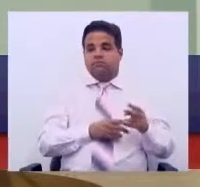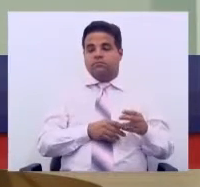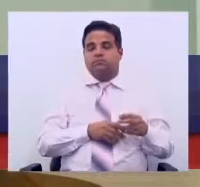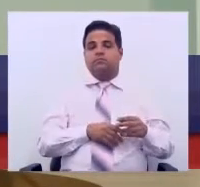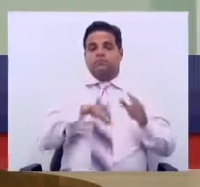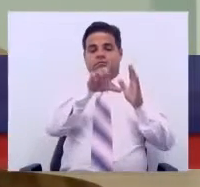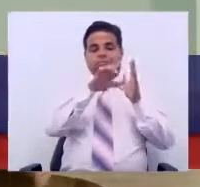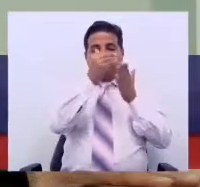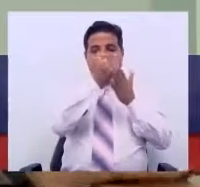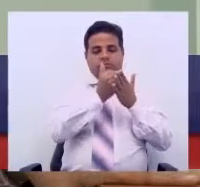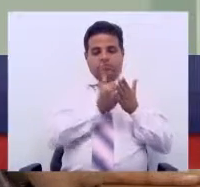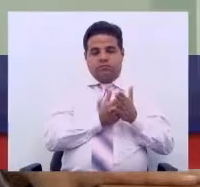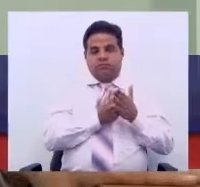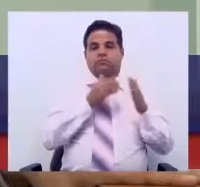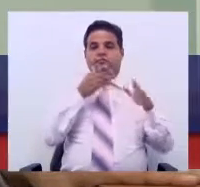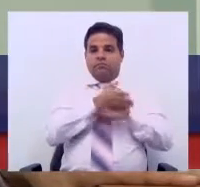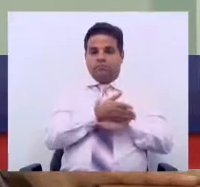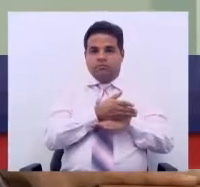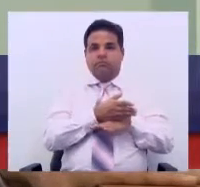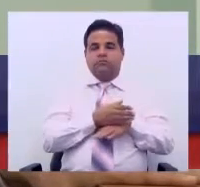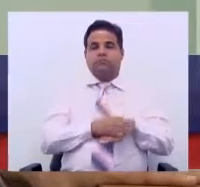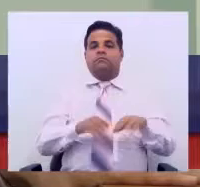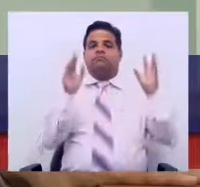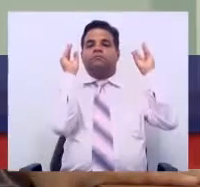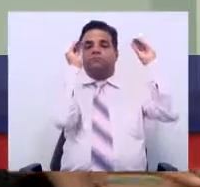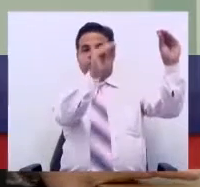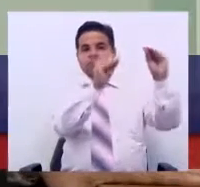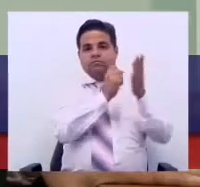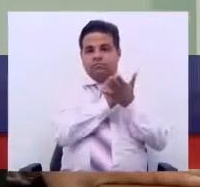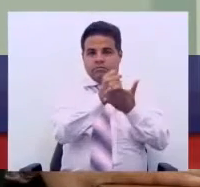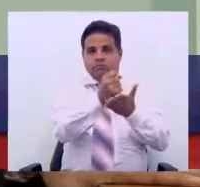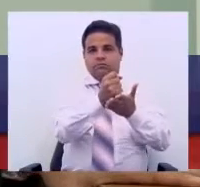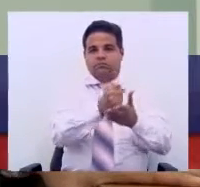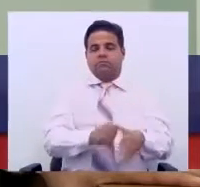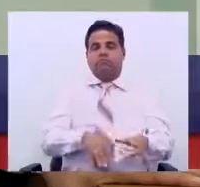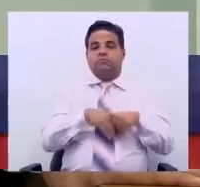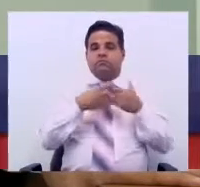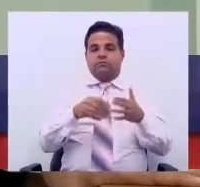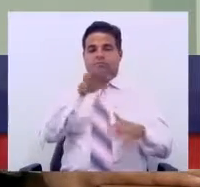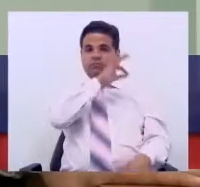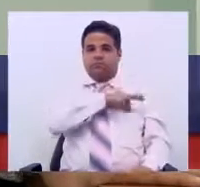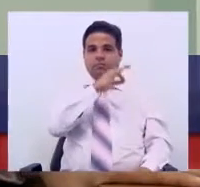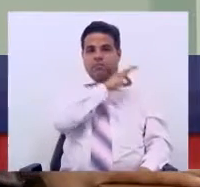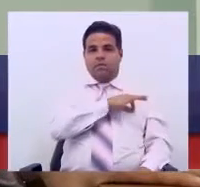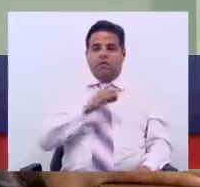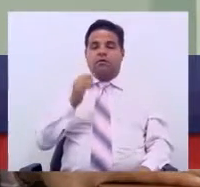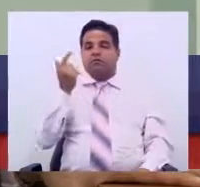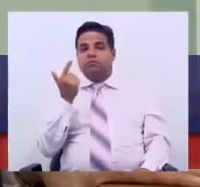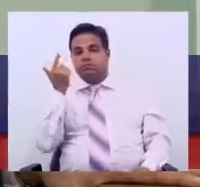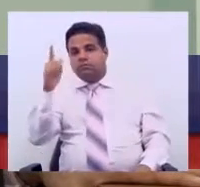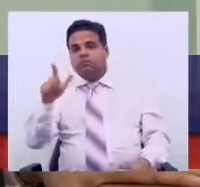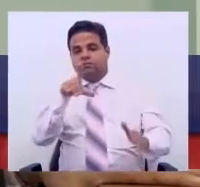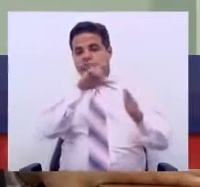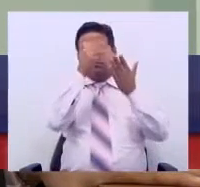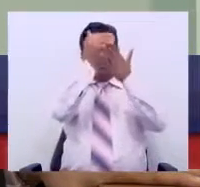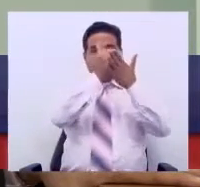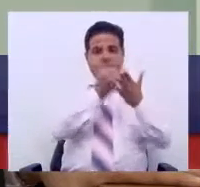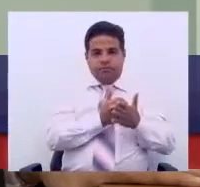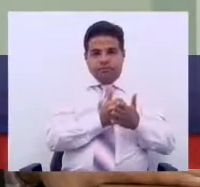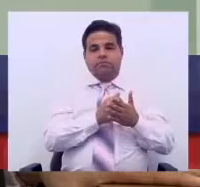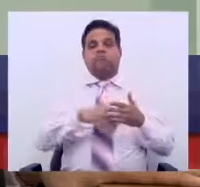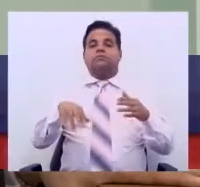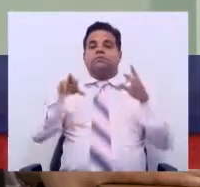a legislatura atual fixe os vencimentos, ou seja, o salário da próxima legislatura. E